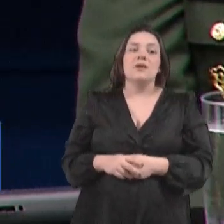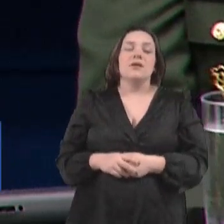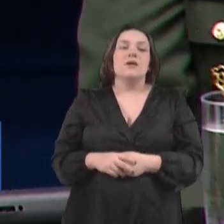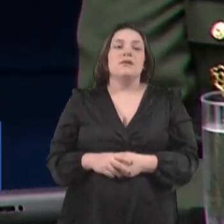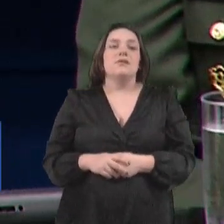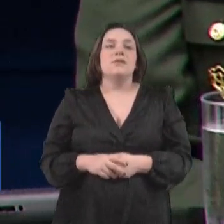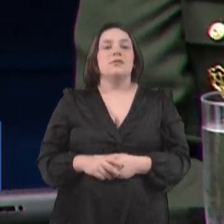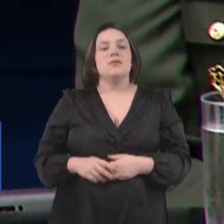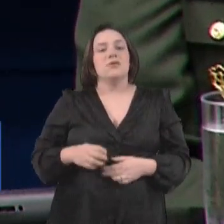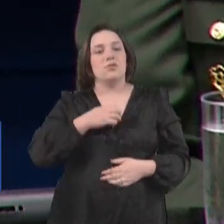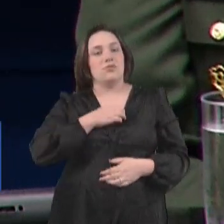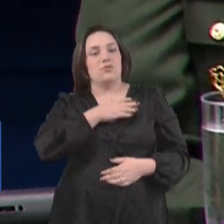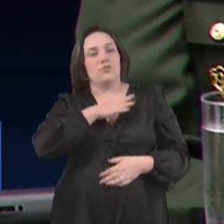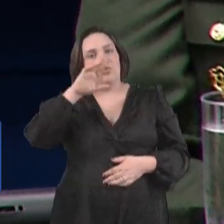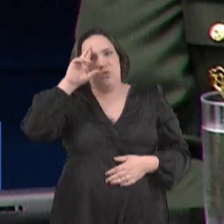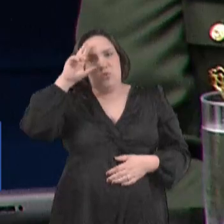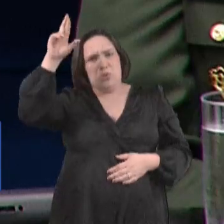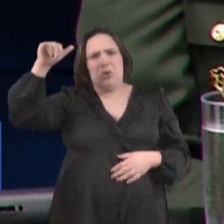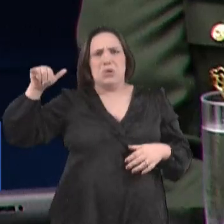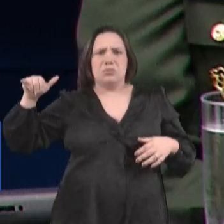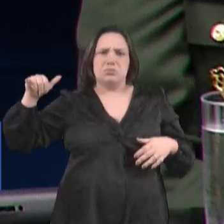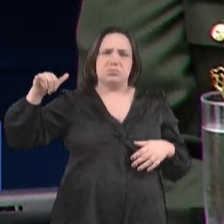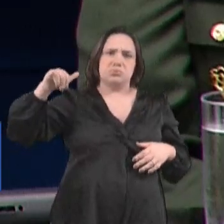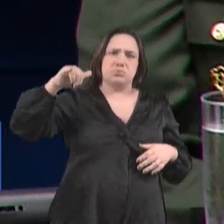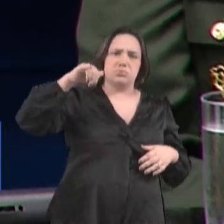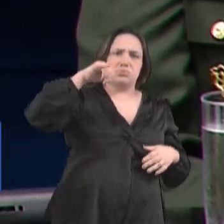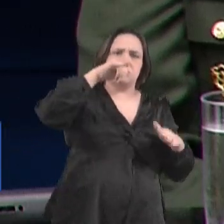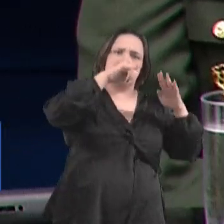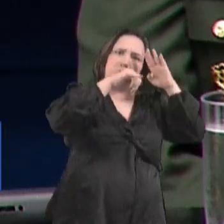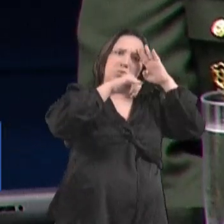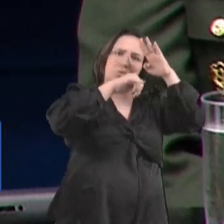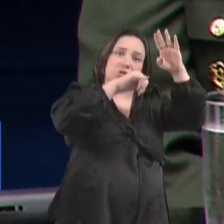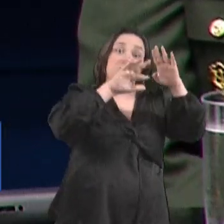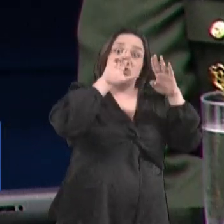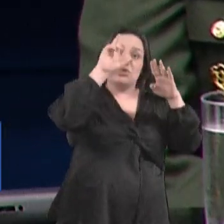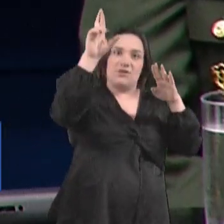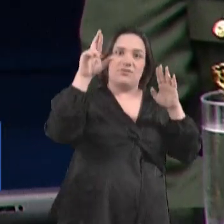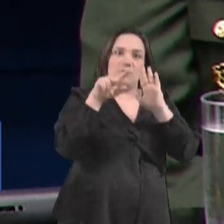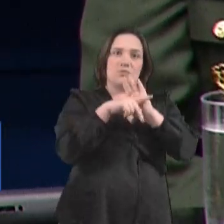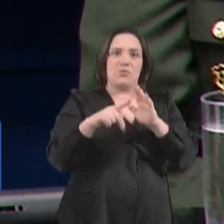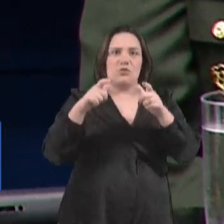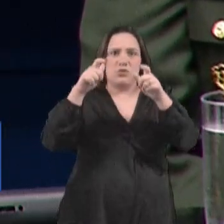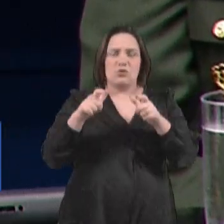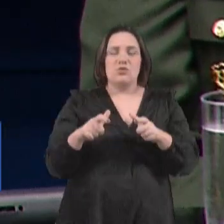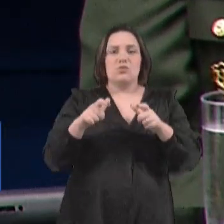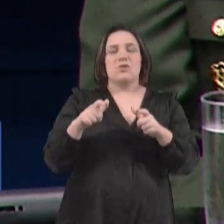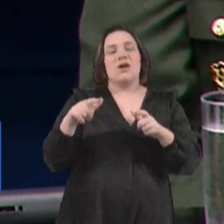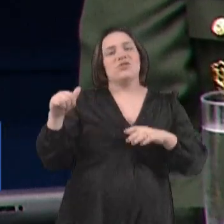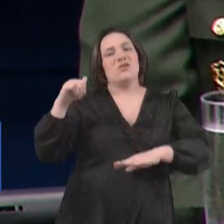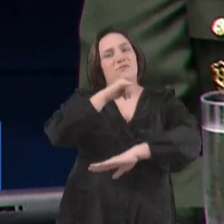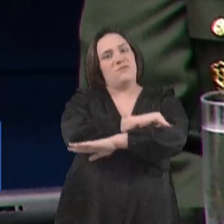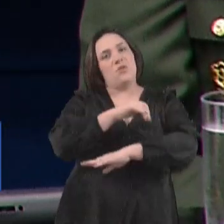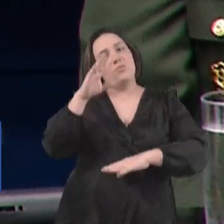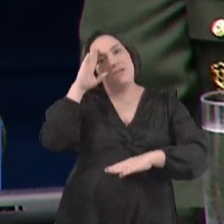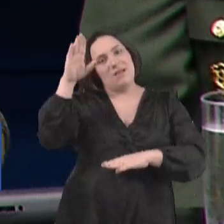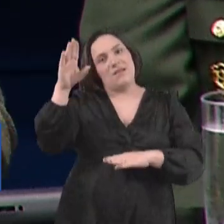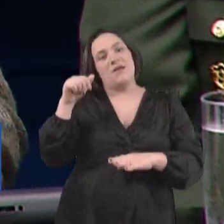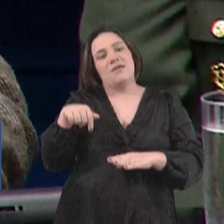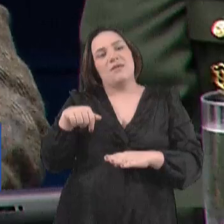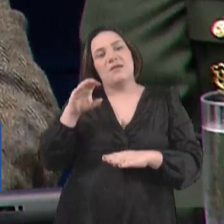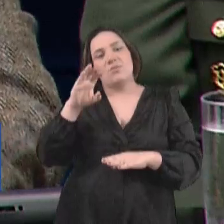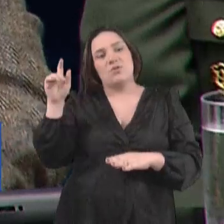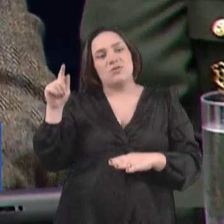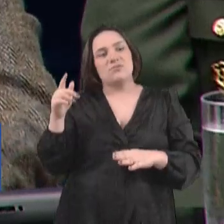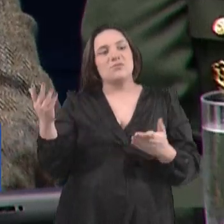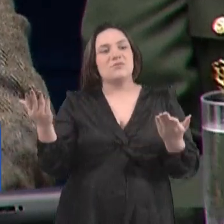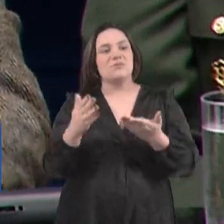coronel aviador Newton de Abreu Fonseca Filho, comandante da base aérea de Campo Grande. Satisfação ter o senhor aqui nesse evento.